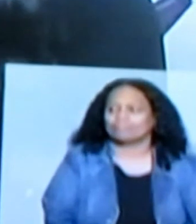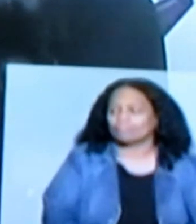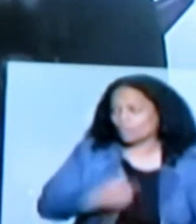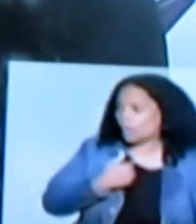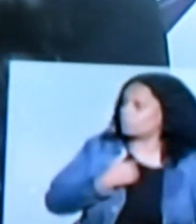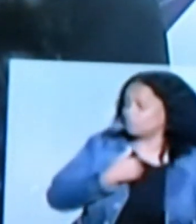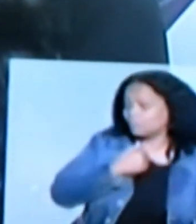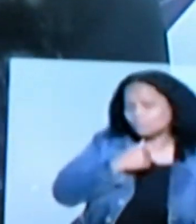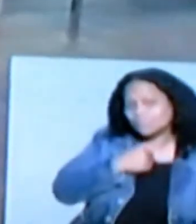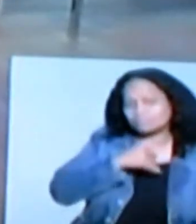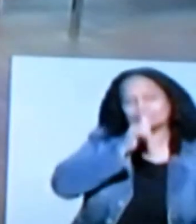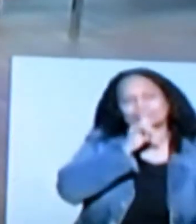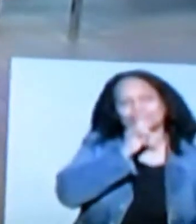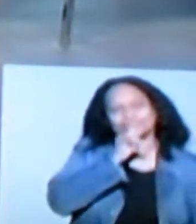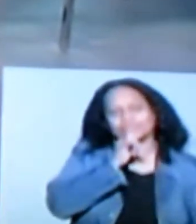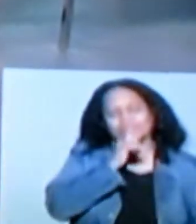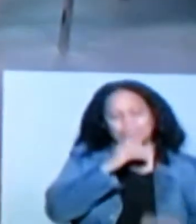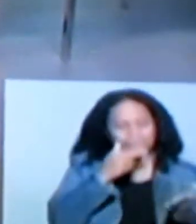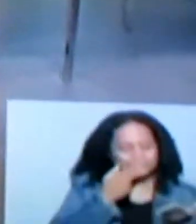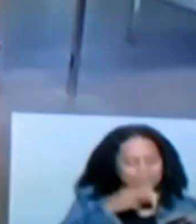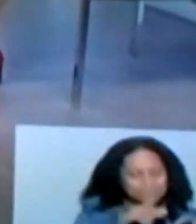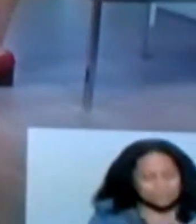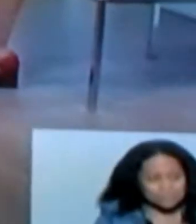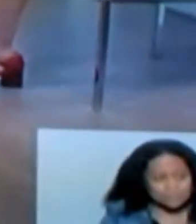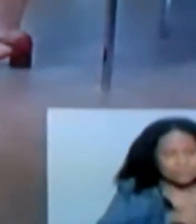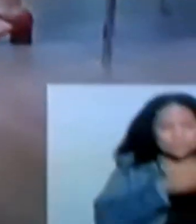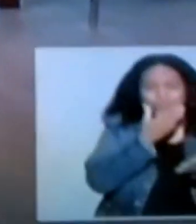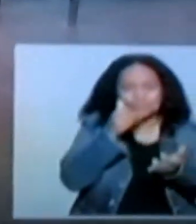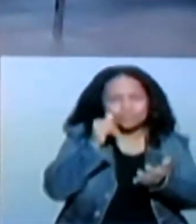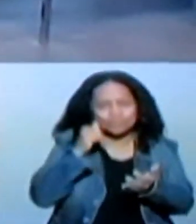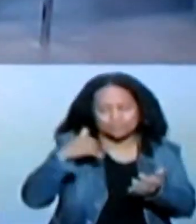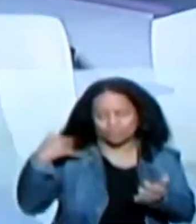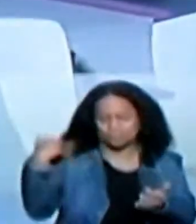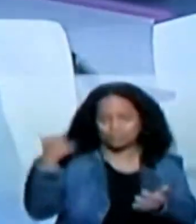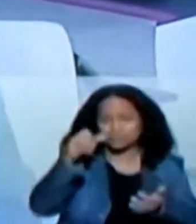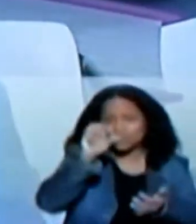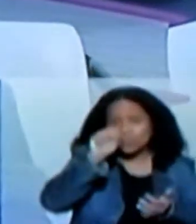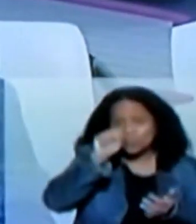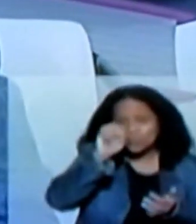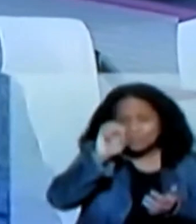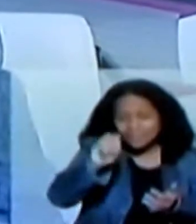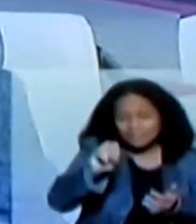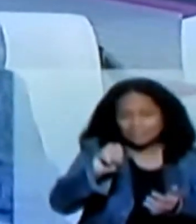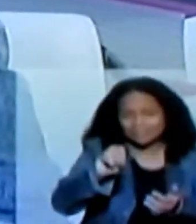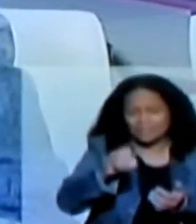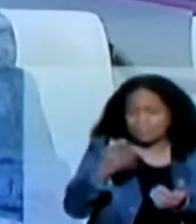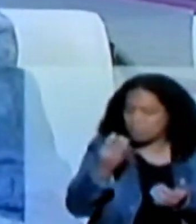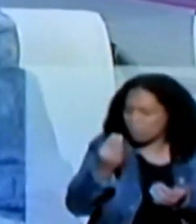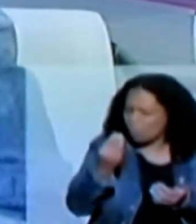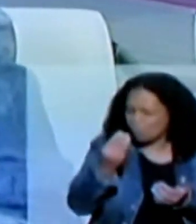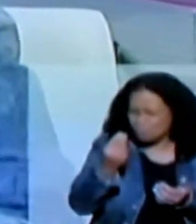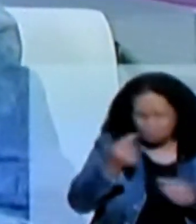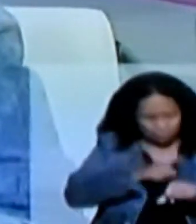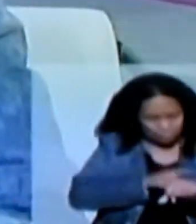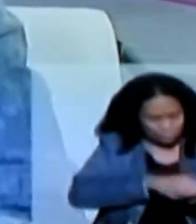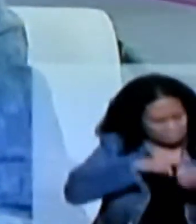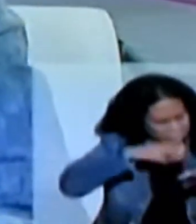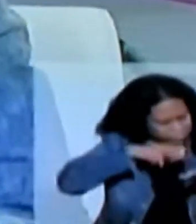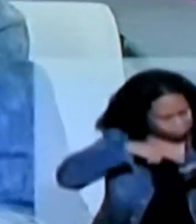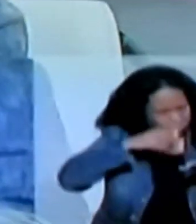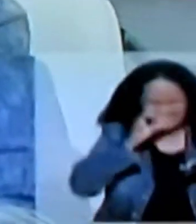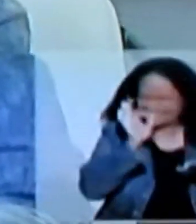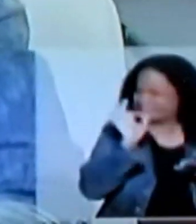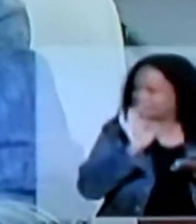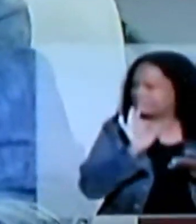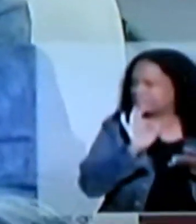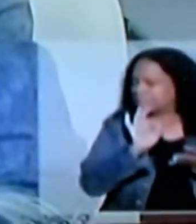ler. Eu tenho um caso que eu recebi um e-mail de uma senhora de 80 anos de idade. Ela falou que tinha muito tempo que ela não